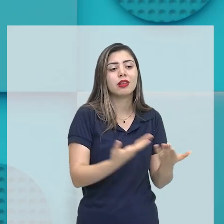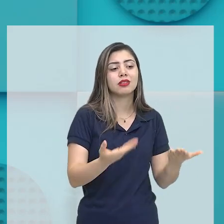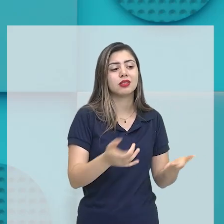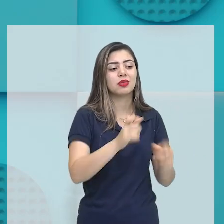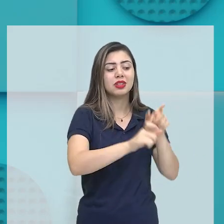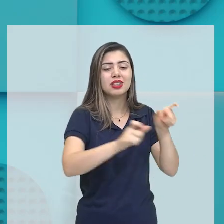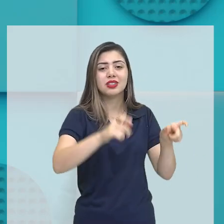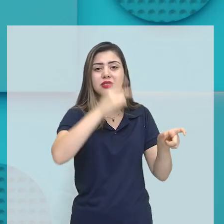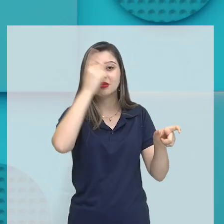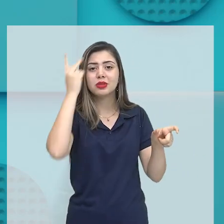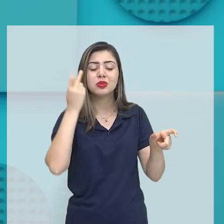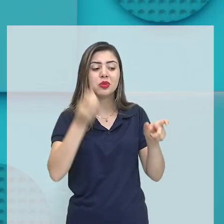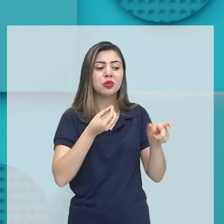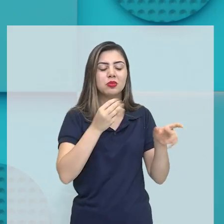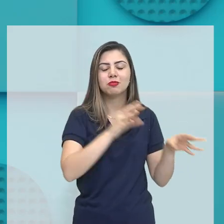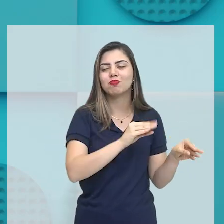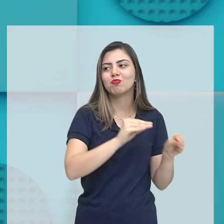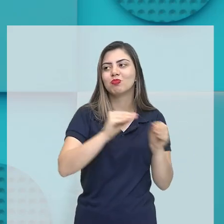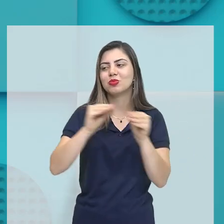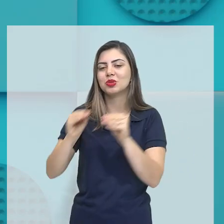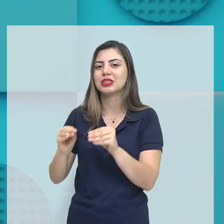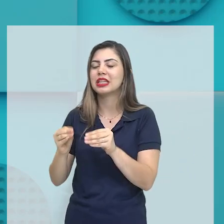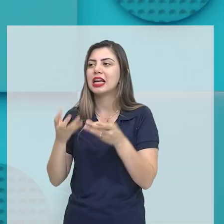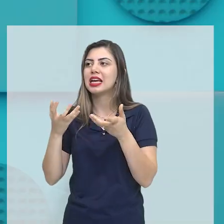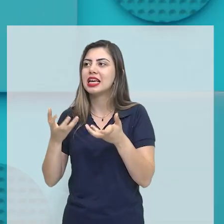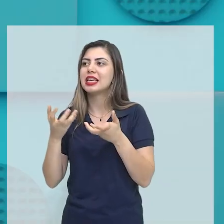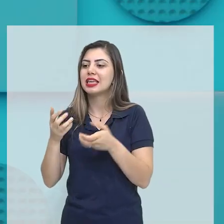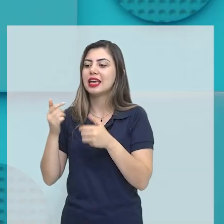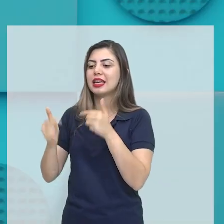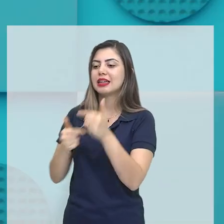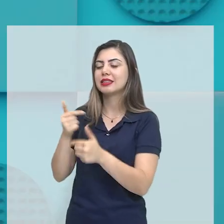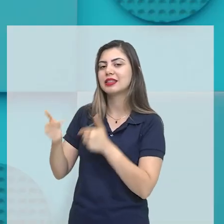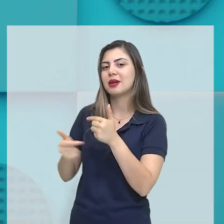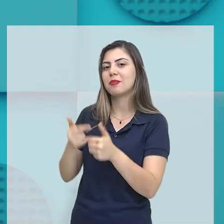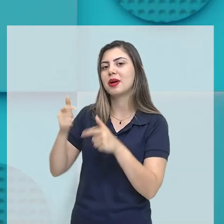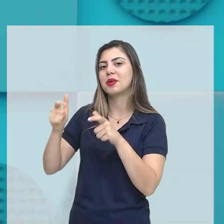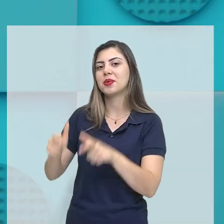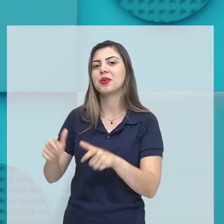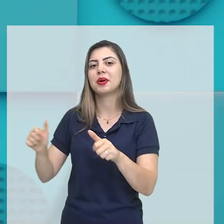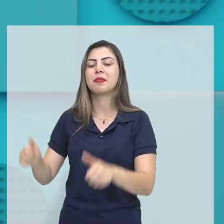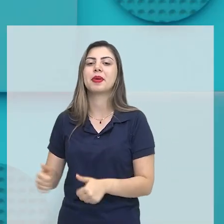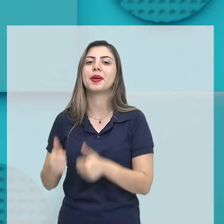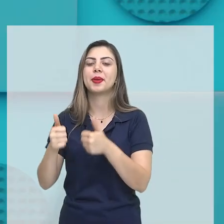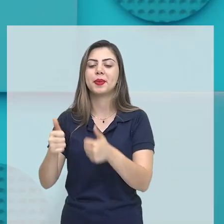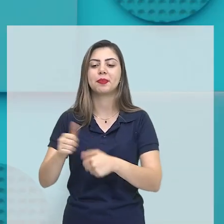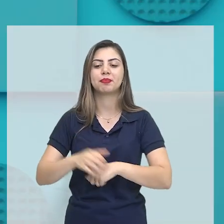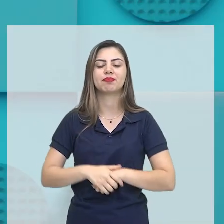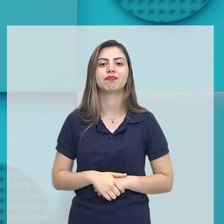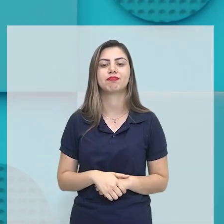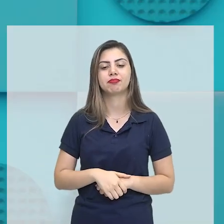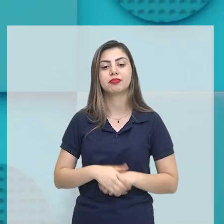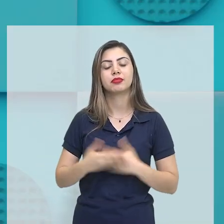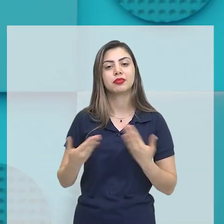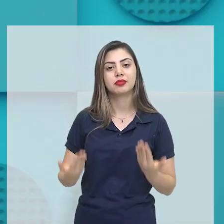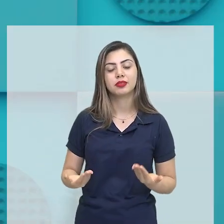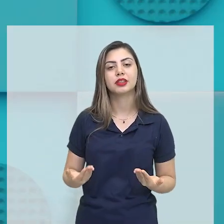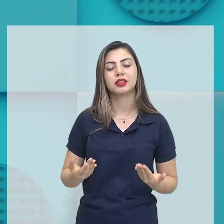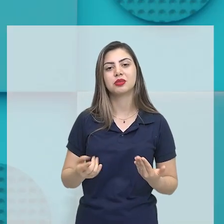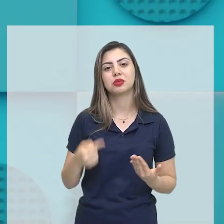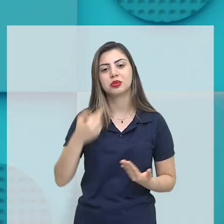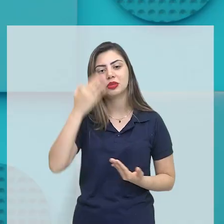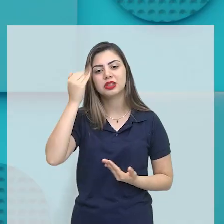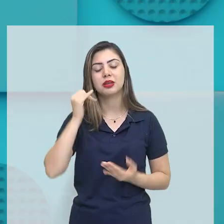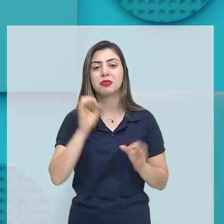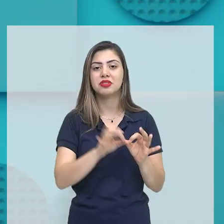tendem a sair daquela localidade justamente para ir em busca de um outro trabalho em um outro lugar. E, geralmente, as famílias